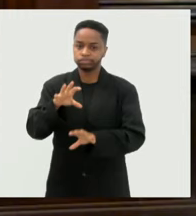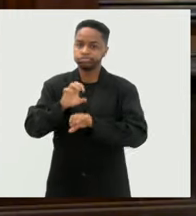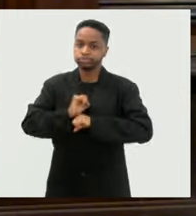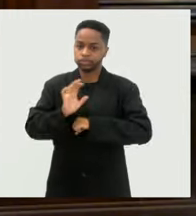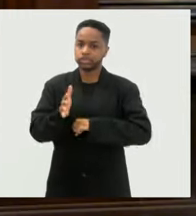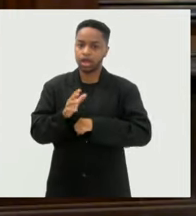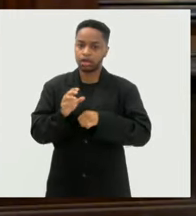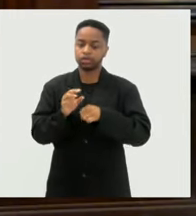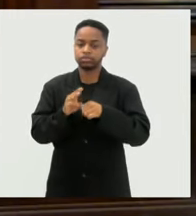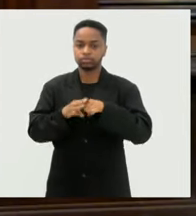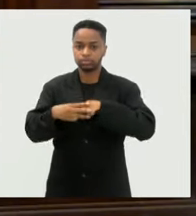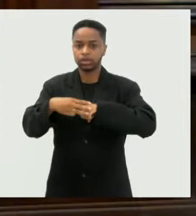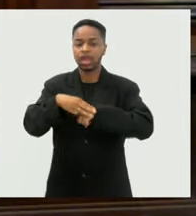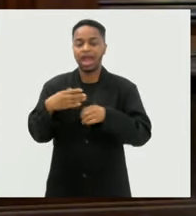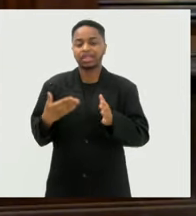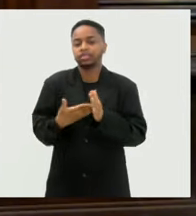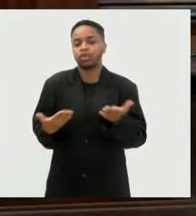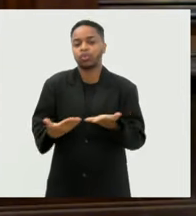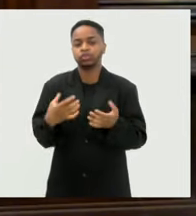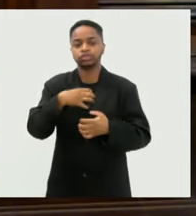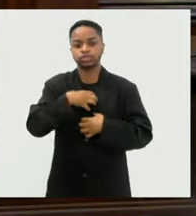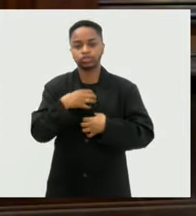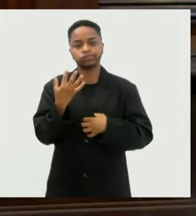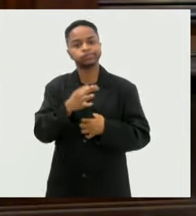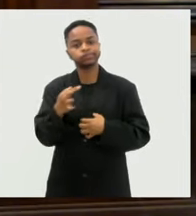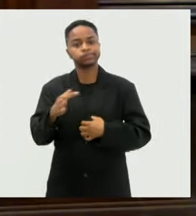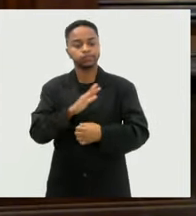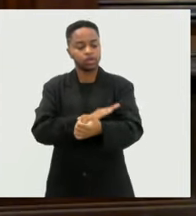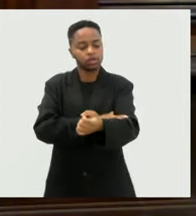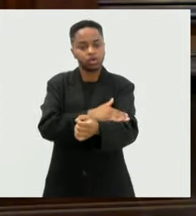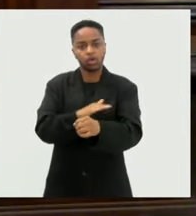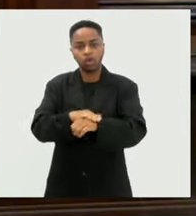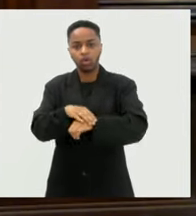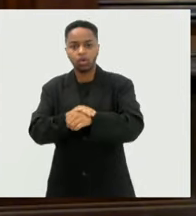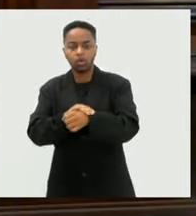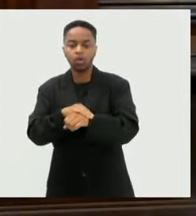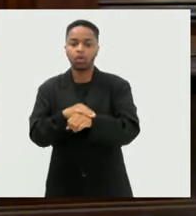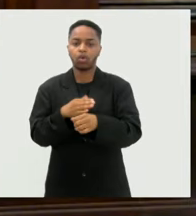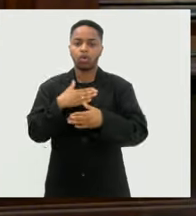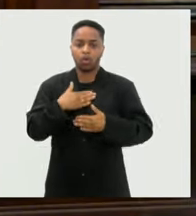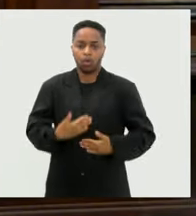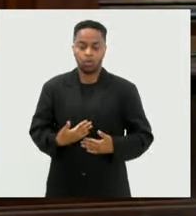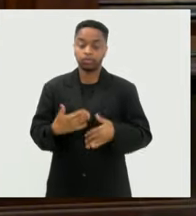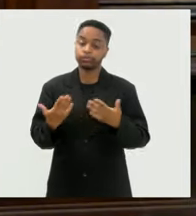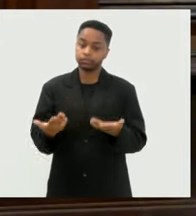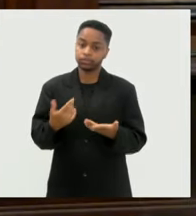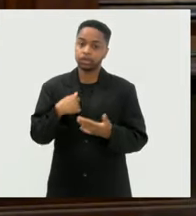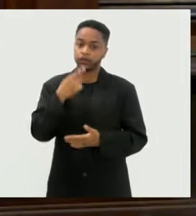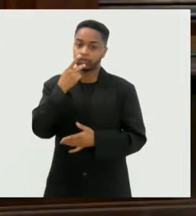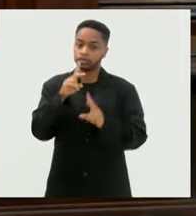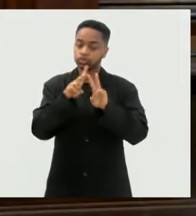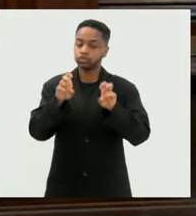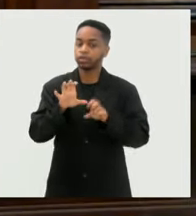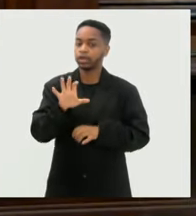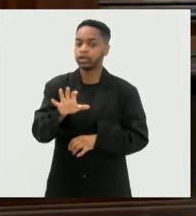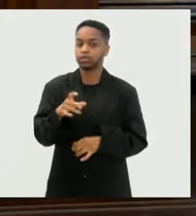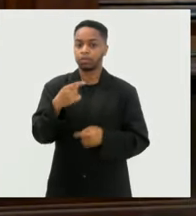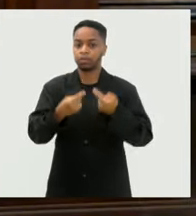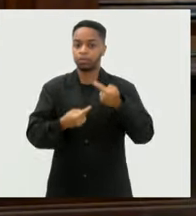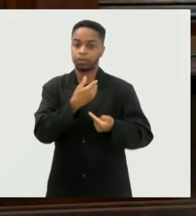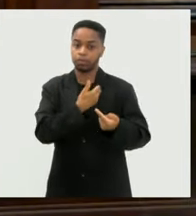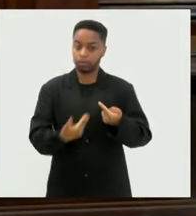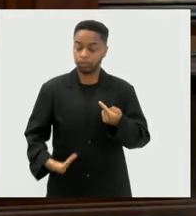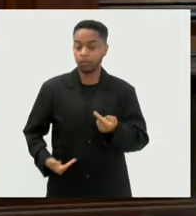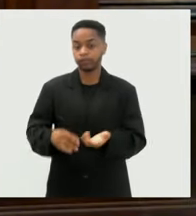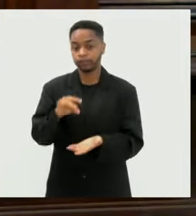dores nas minhas articulações. Então é disso que se trata. A gente está falando de políticas